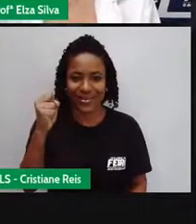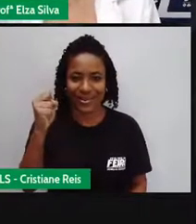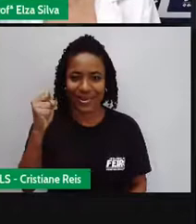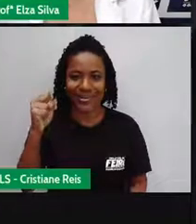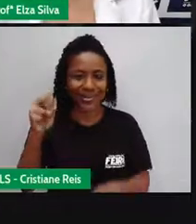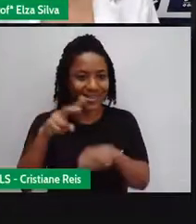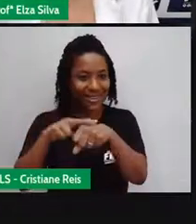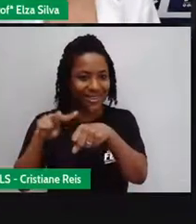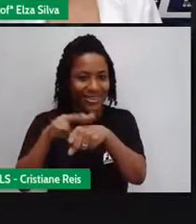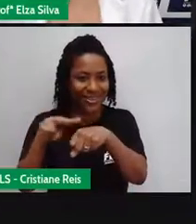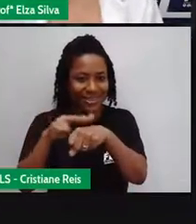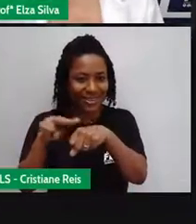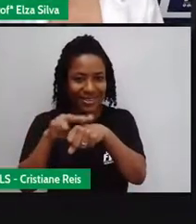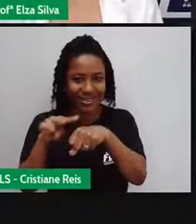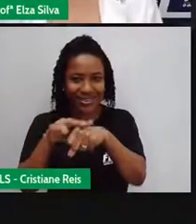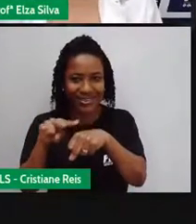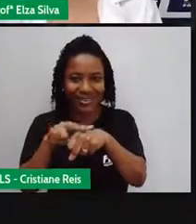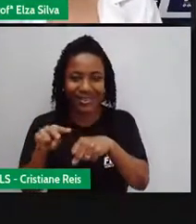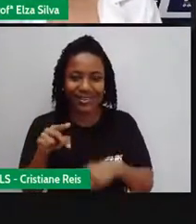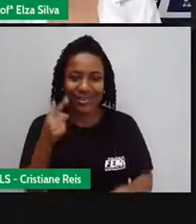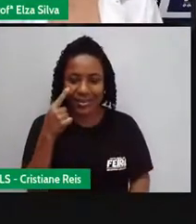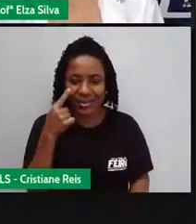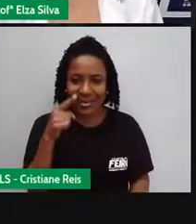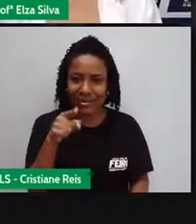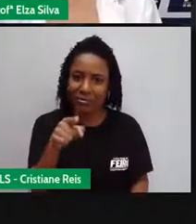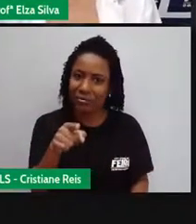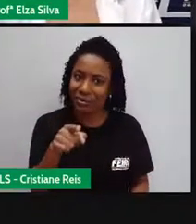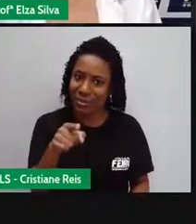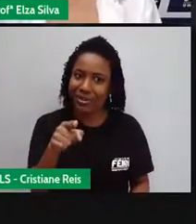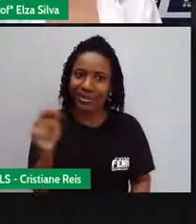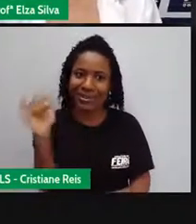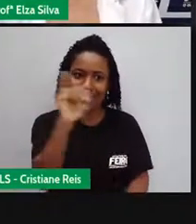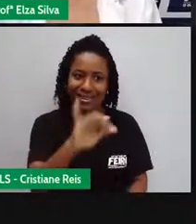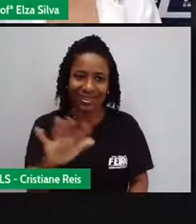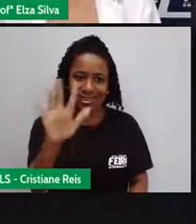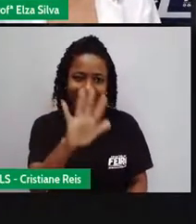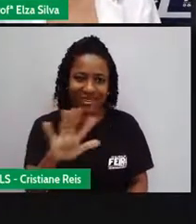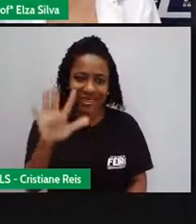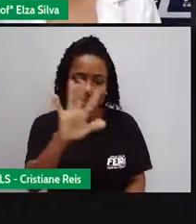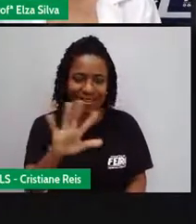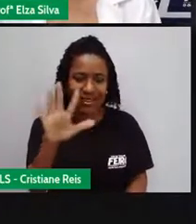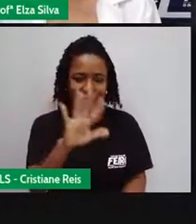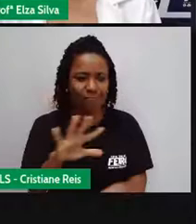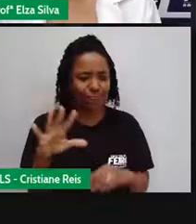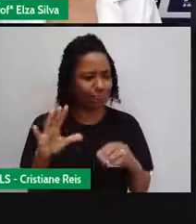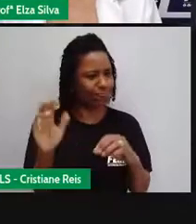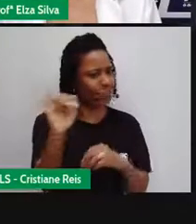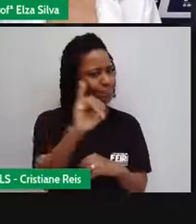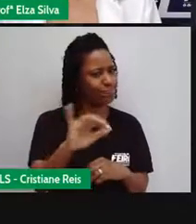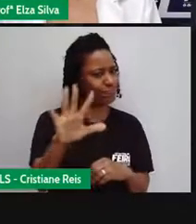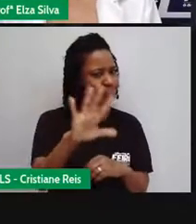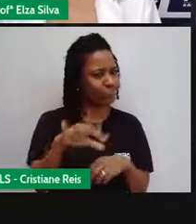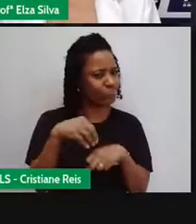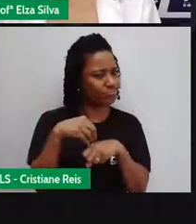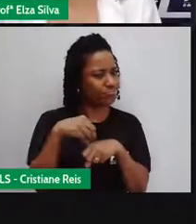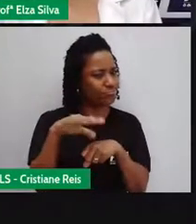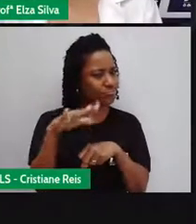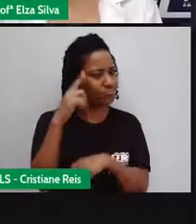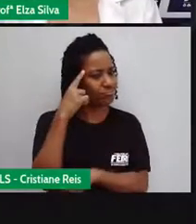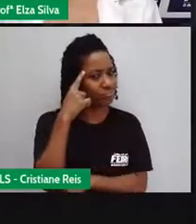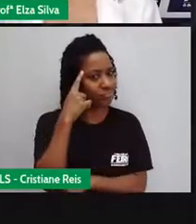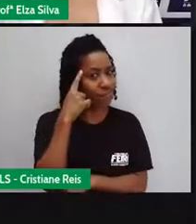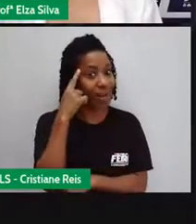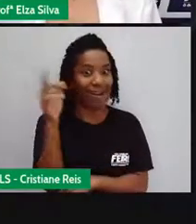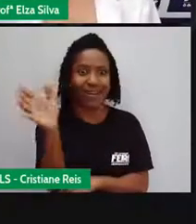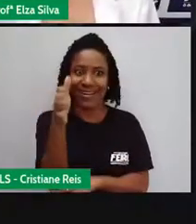nós temos a dica, que é uma imagem que nos ajuda a compreender o significado dessa palavra. Flag,